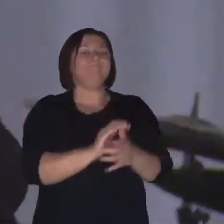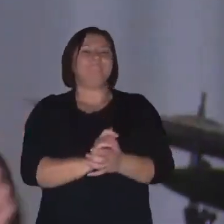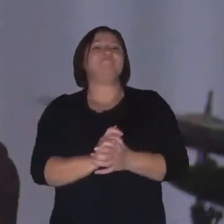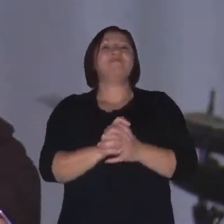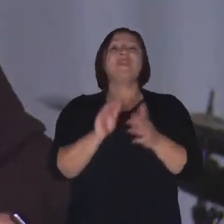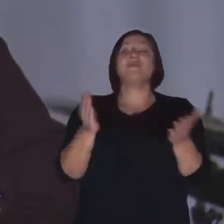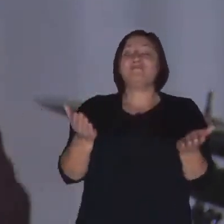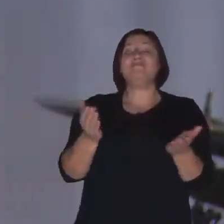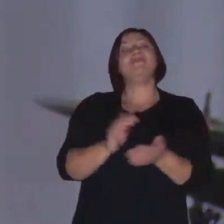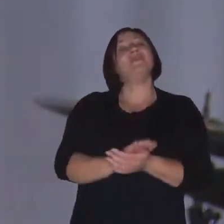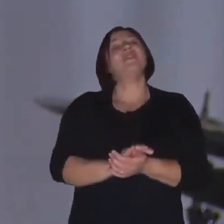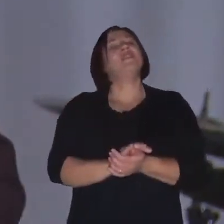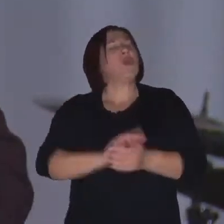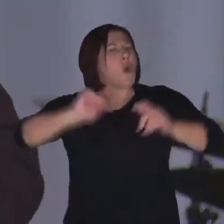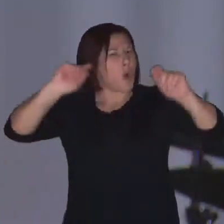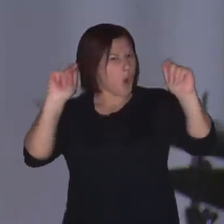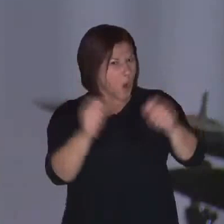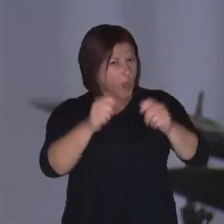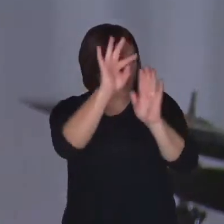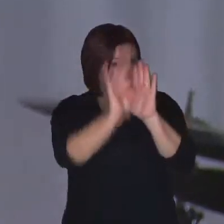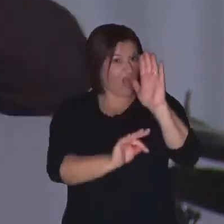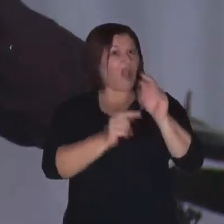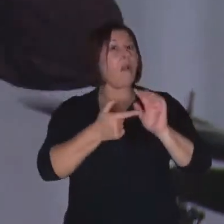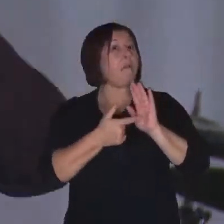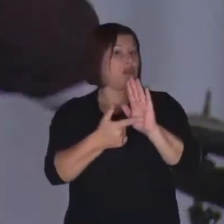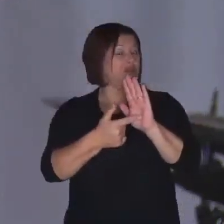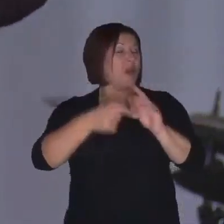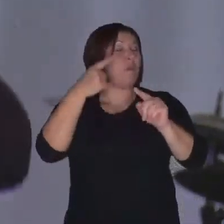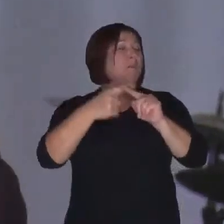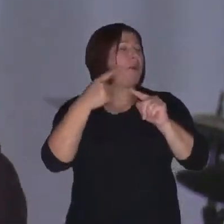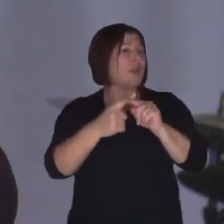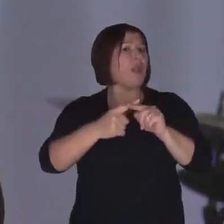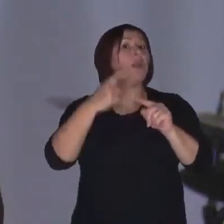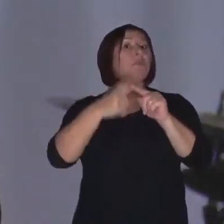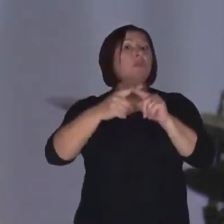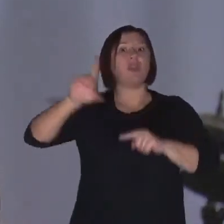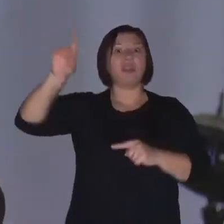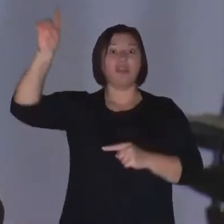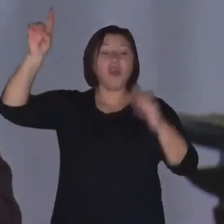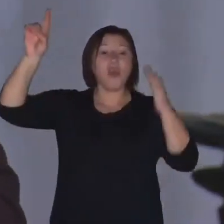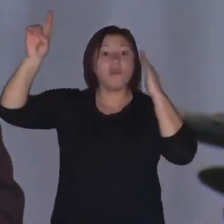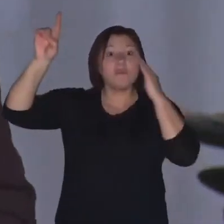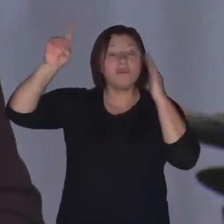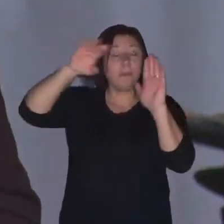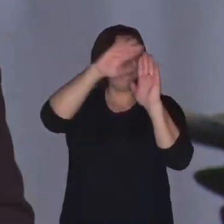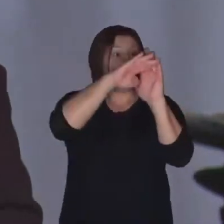os planos que tenho para vocês. Em outras palavras, eu não perdi o controle.